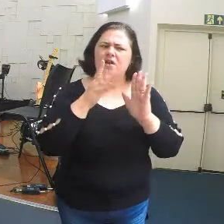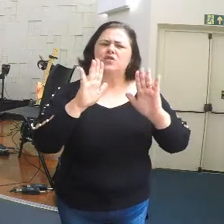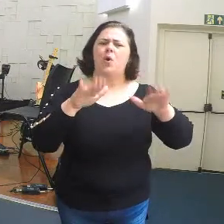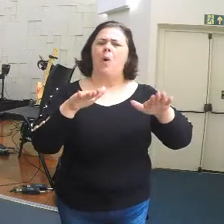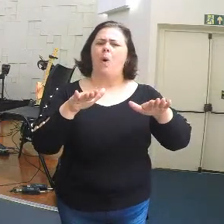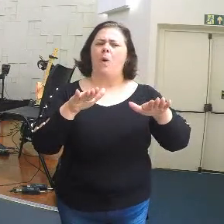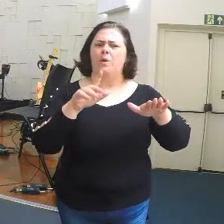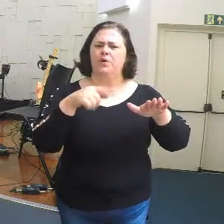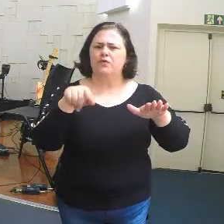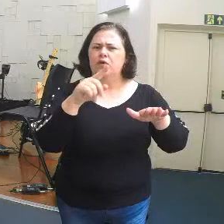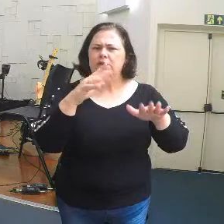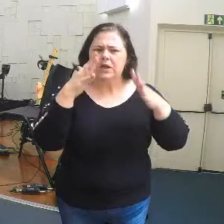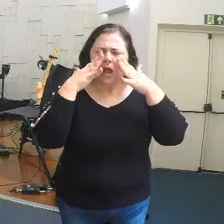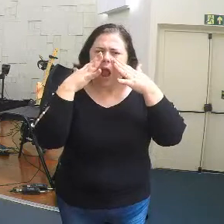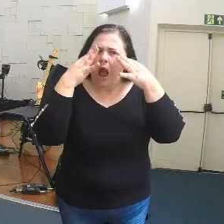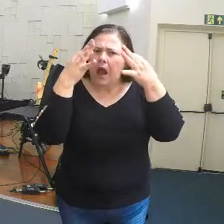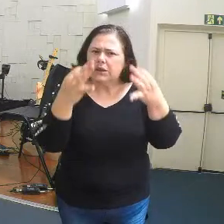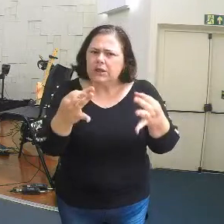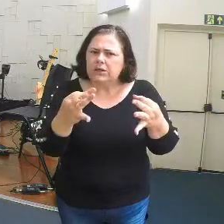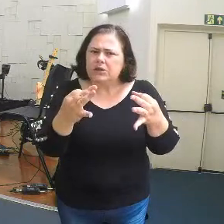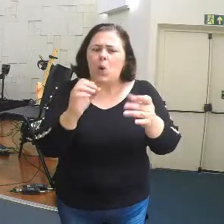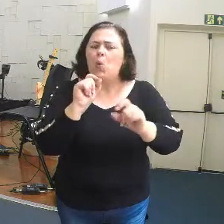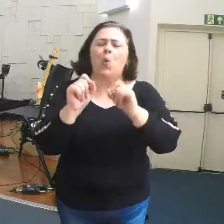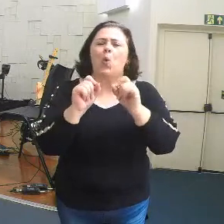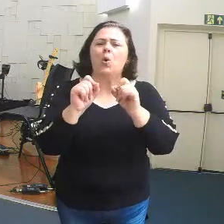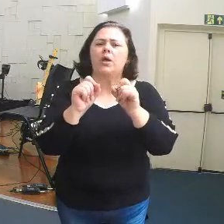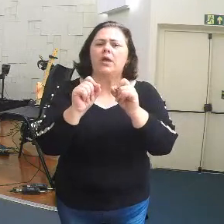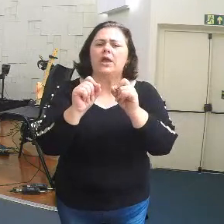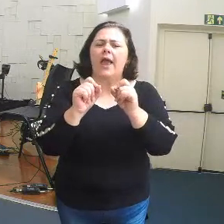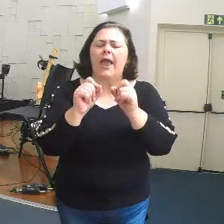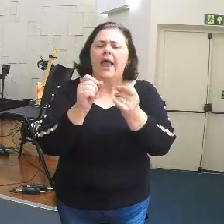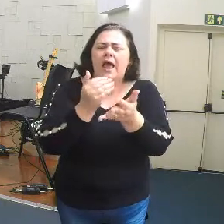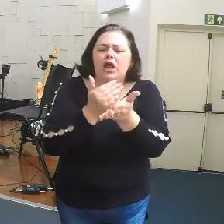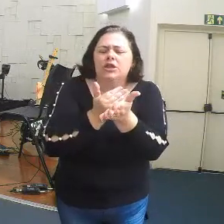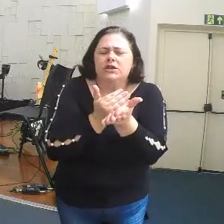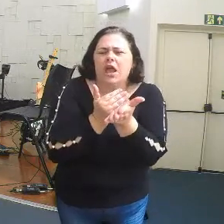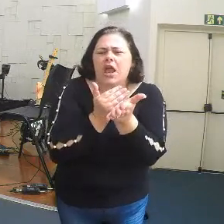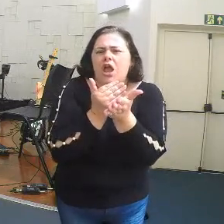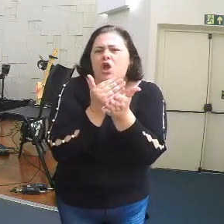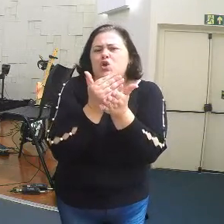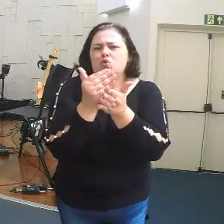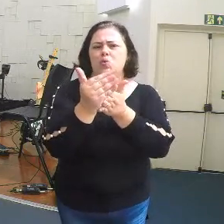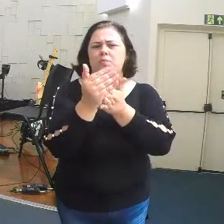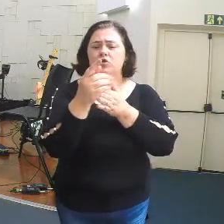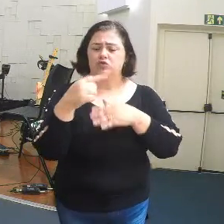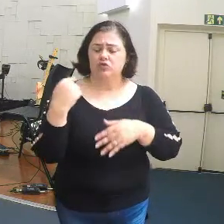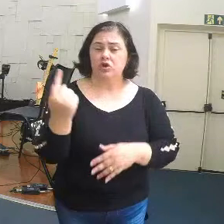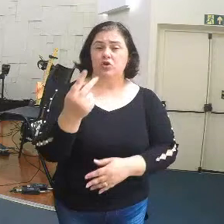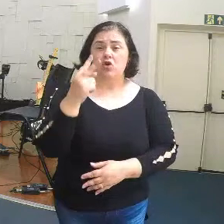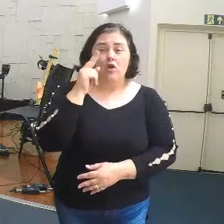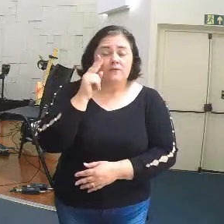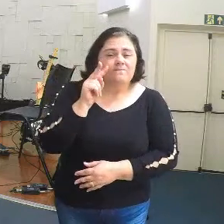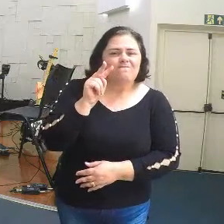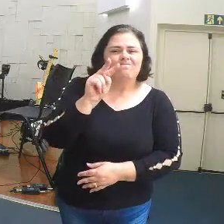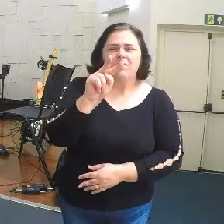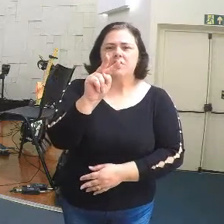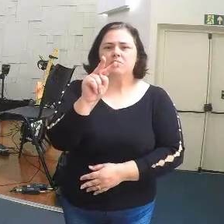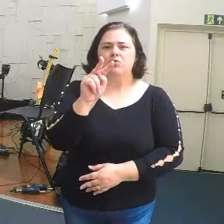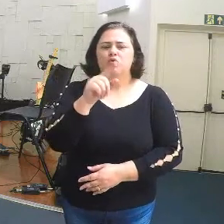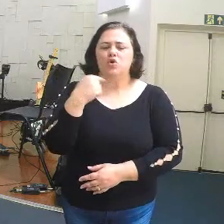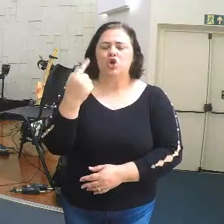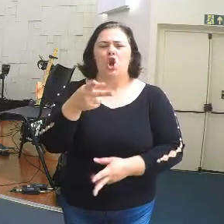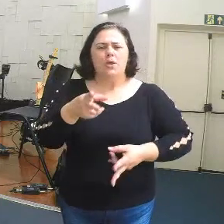João 1,1 diz o que era desde o princípio, o que temos ouvido, o que temos visto com os nossos próprios olhos, o